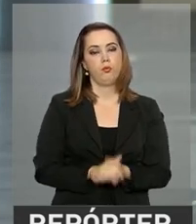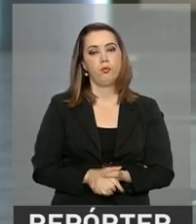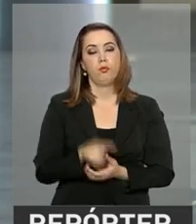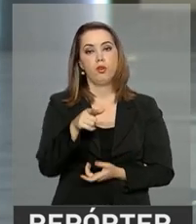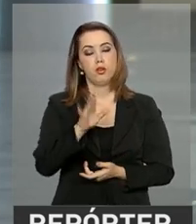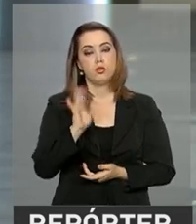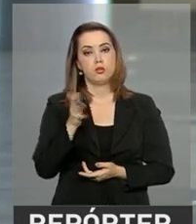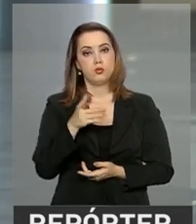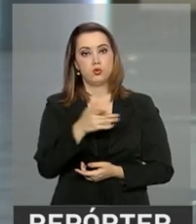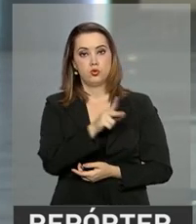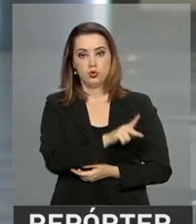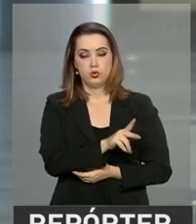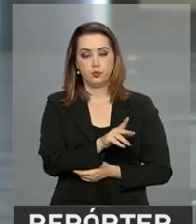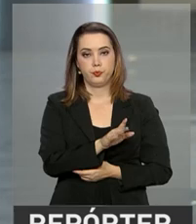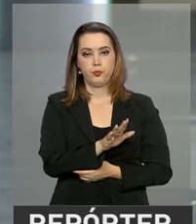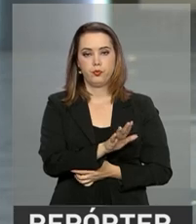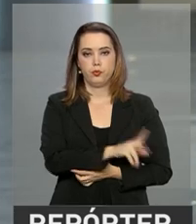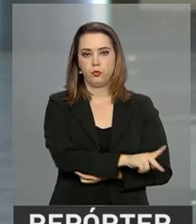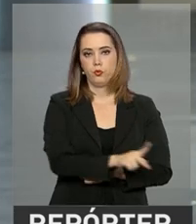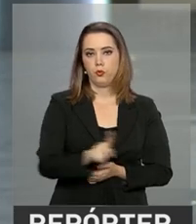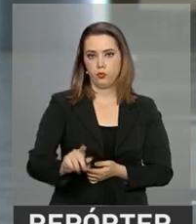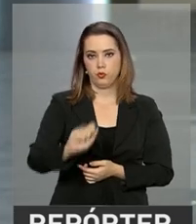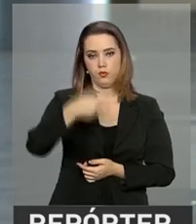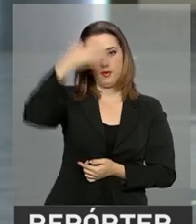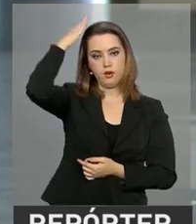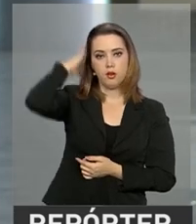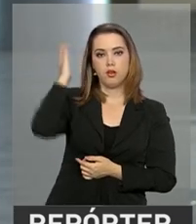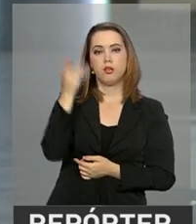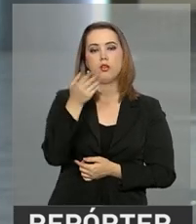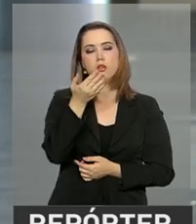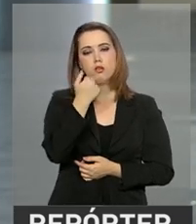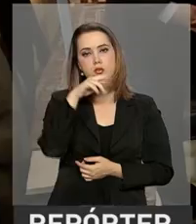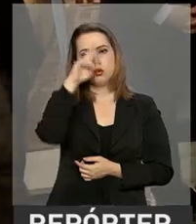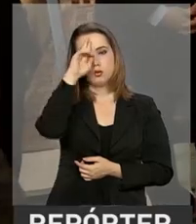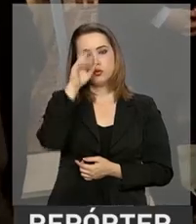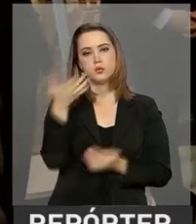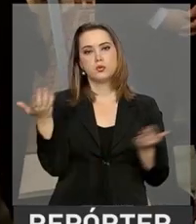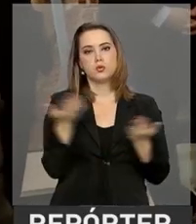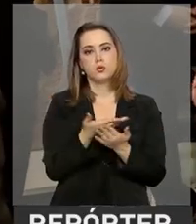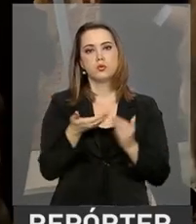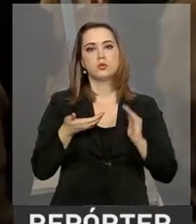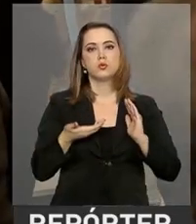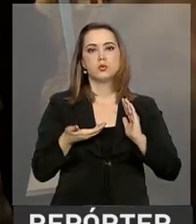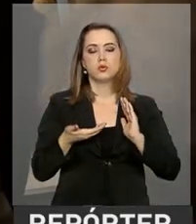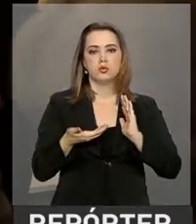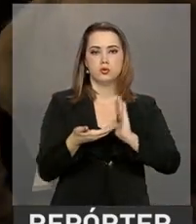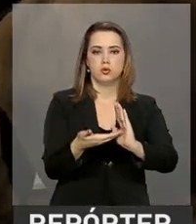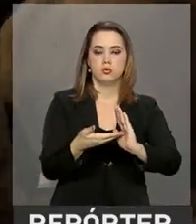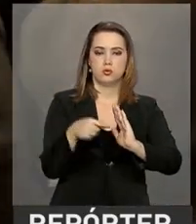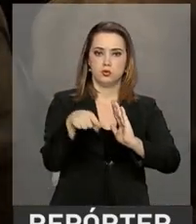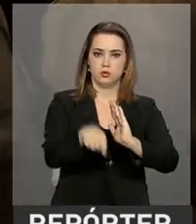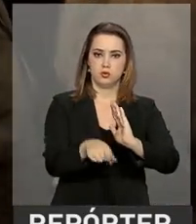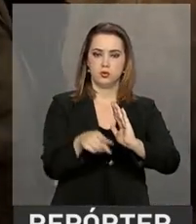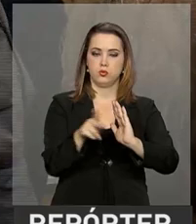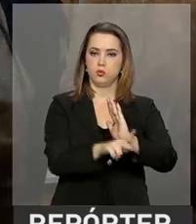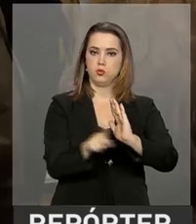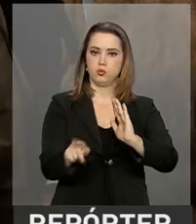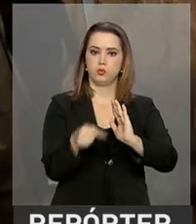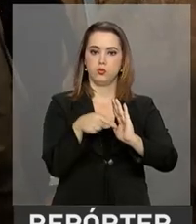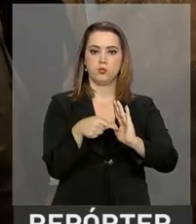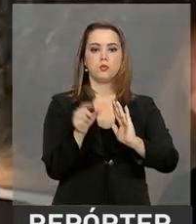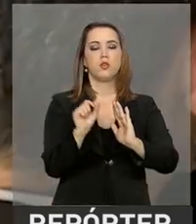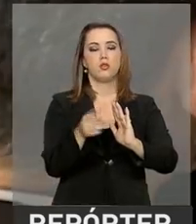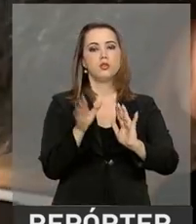Temer, participou de um almoço na residência oficial do presidente da Câmara dos Deputados, Rodrigo Maia. Michel Temer